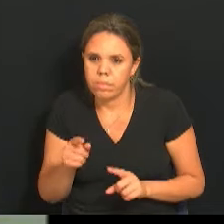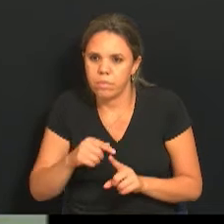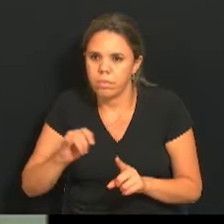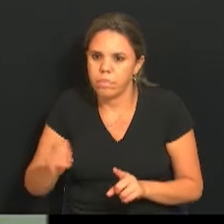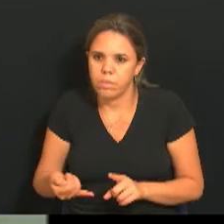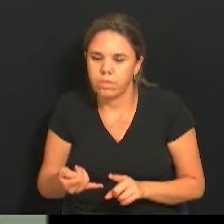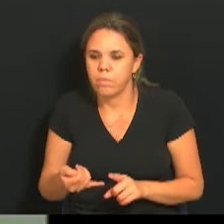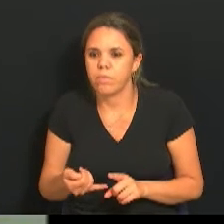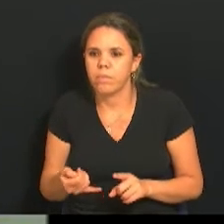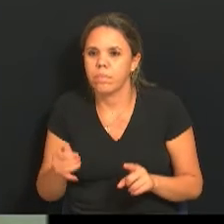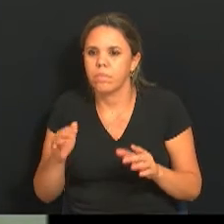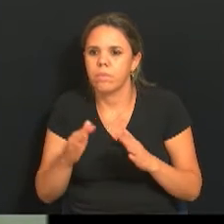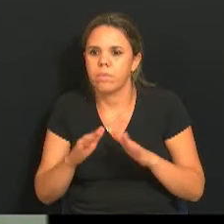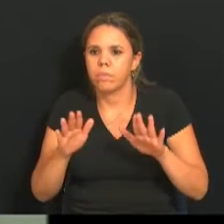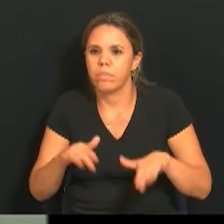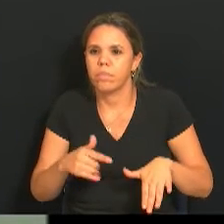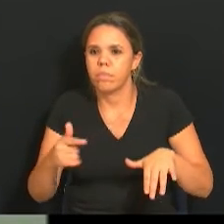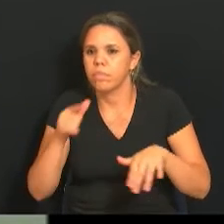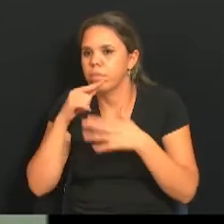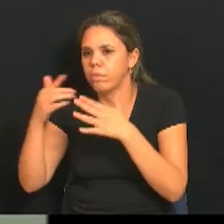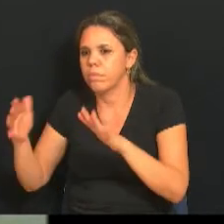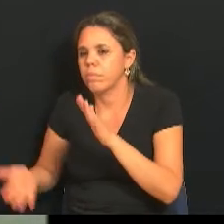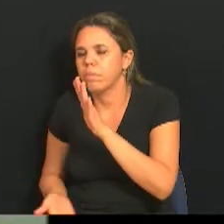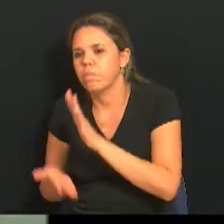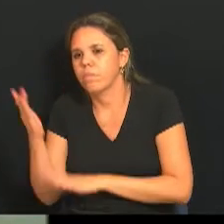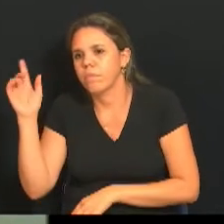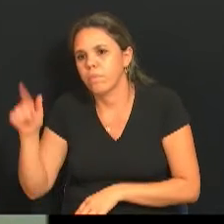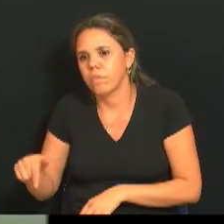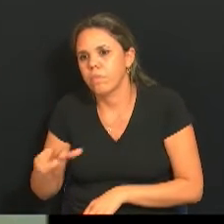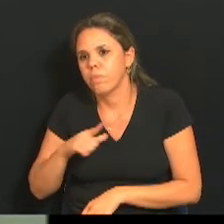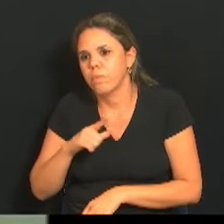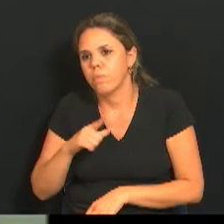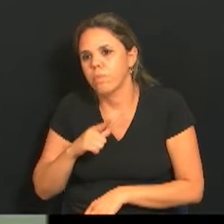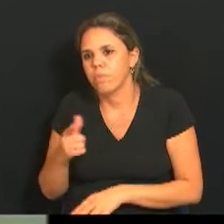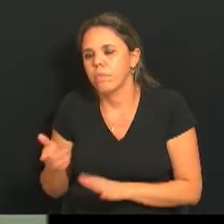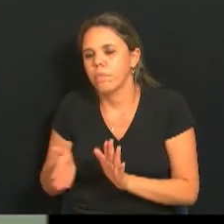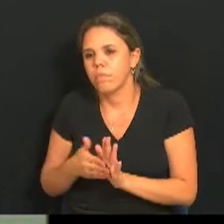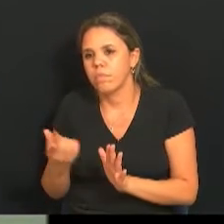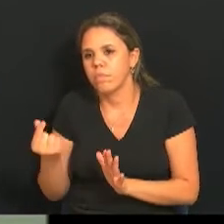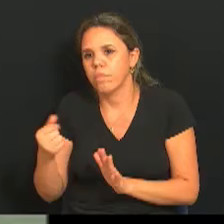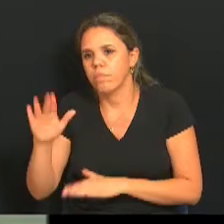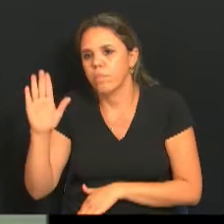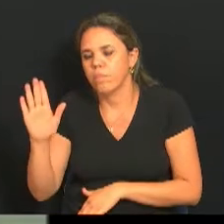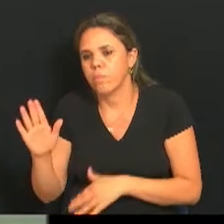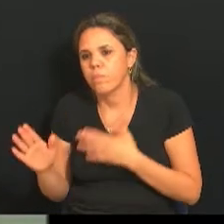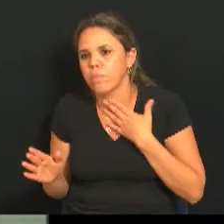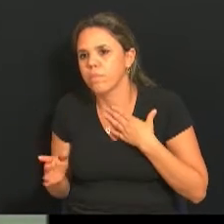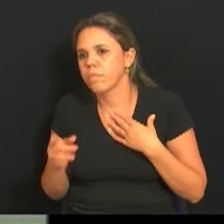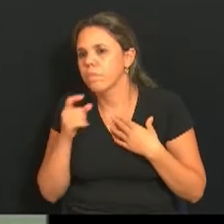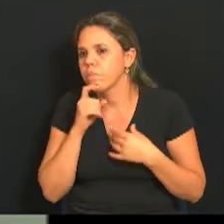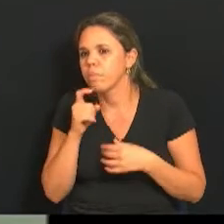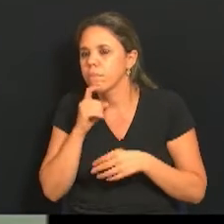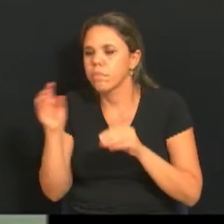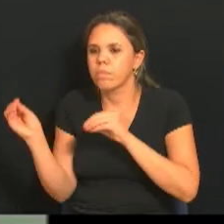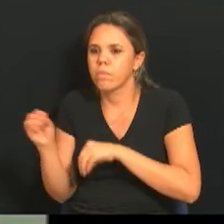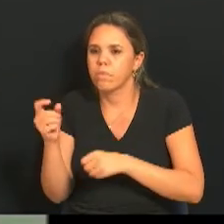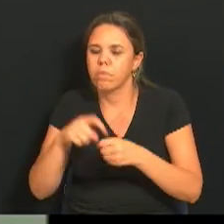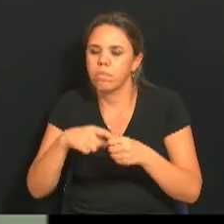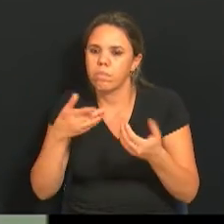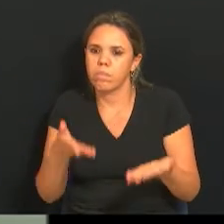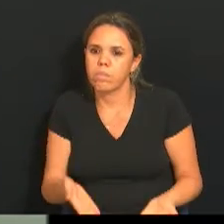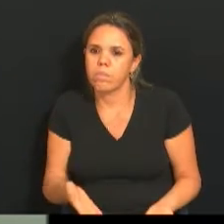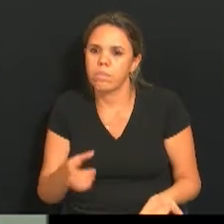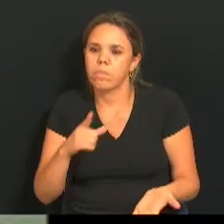que estão aqui vão para a praia, porque lá eles têm uma oferta financeira maior. No inverno, estão aqui de novo, porque a gente